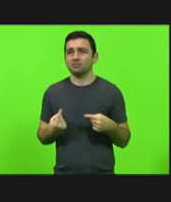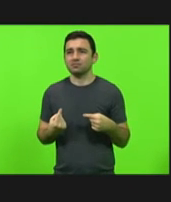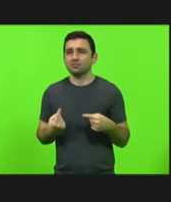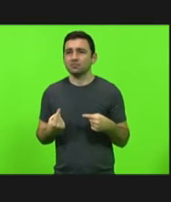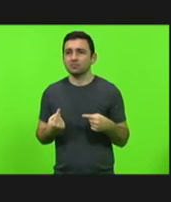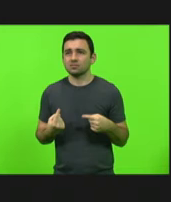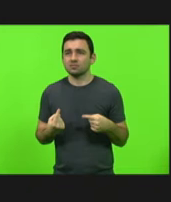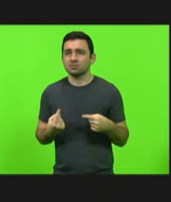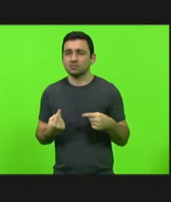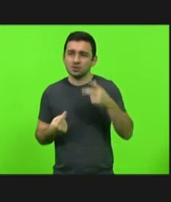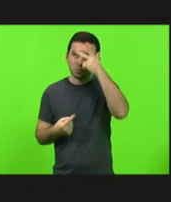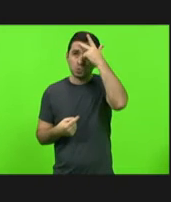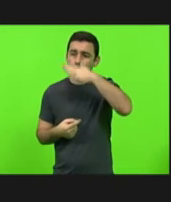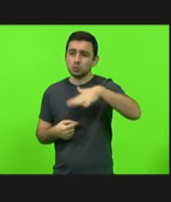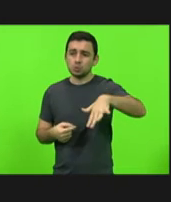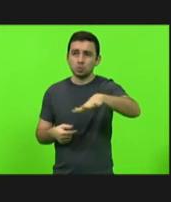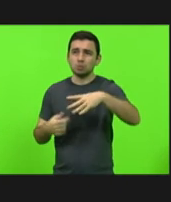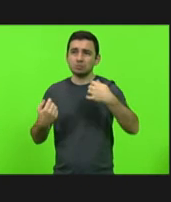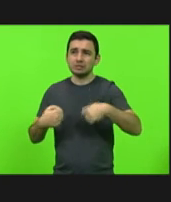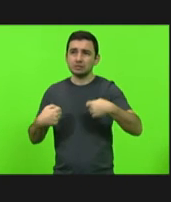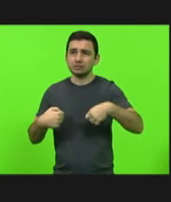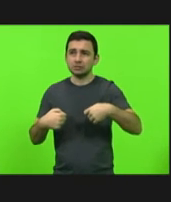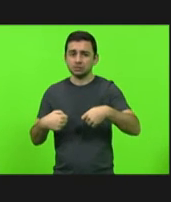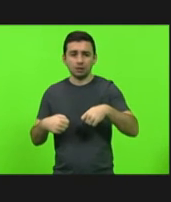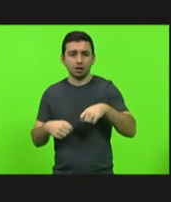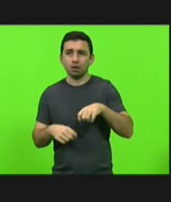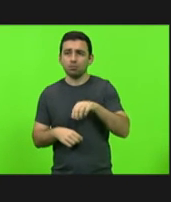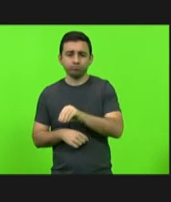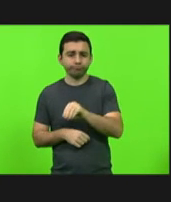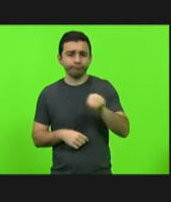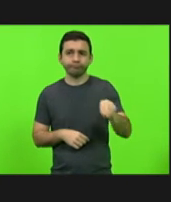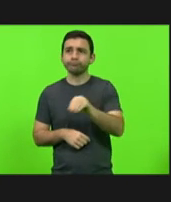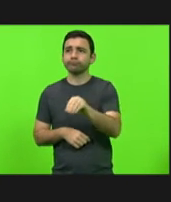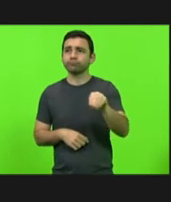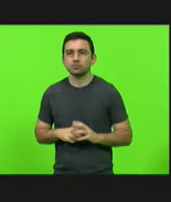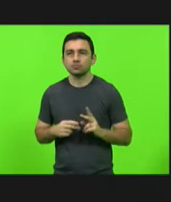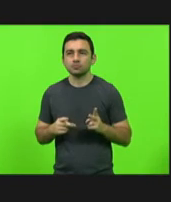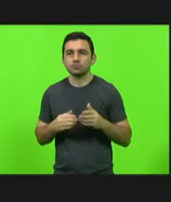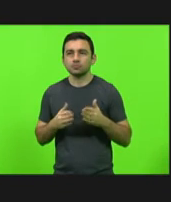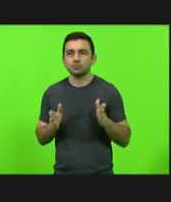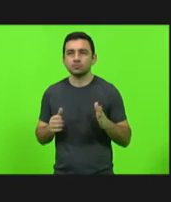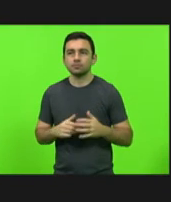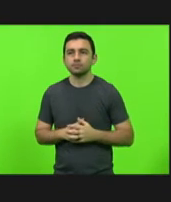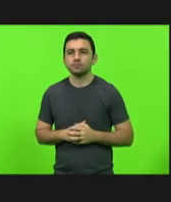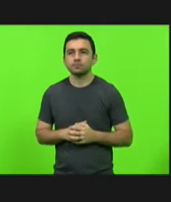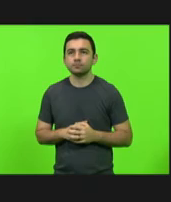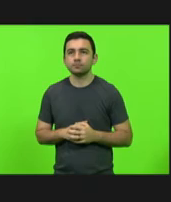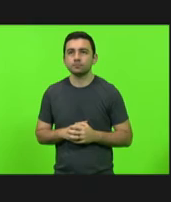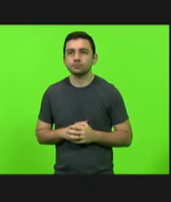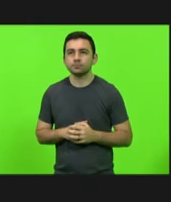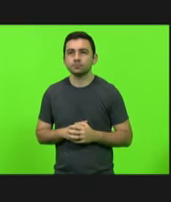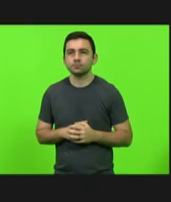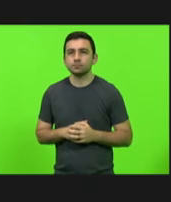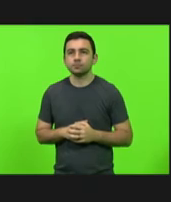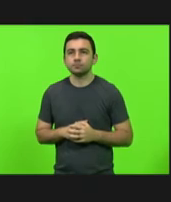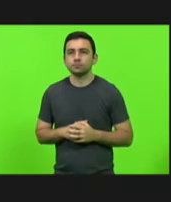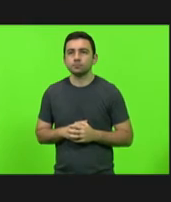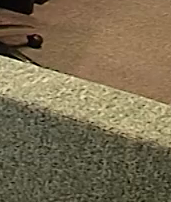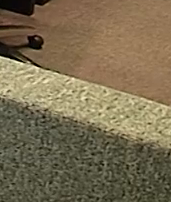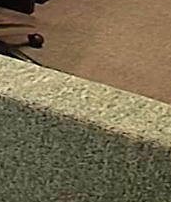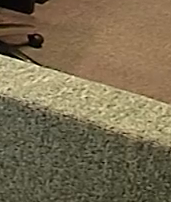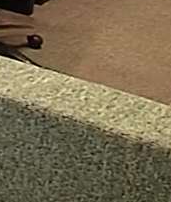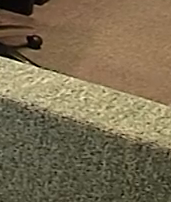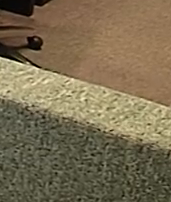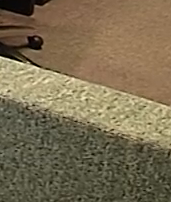deficiência para que possa utilizar vagas prioritárias em estabelecimentos no território Catarinense sejam elas públicas ou